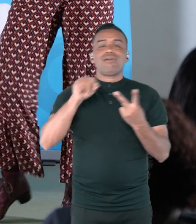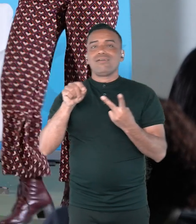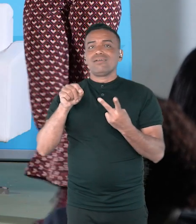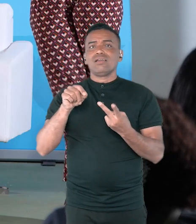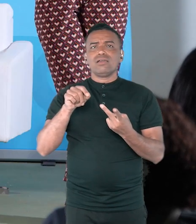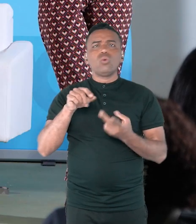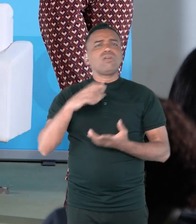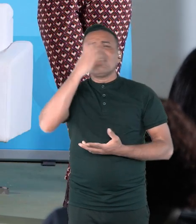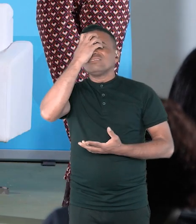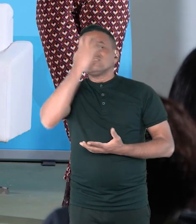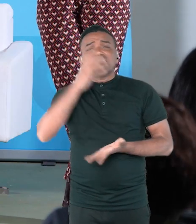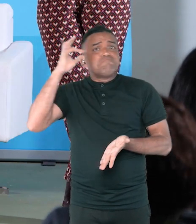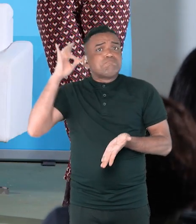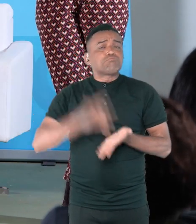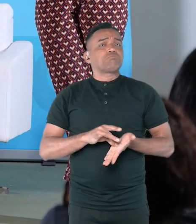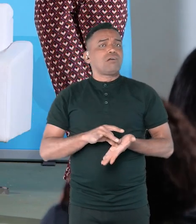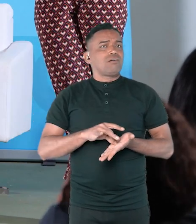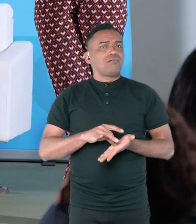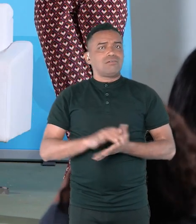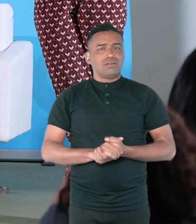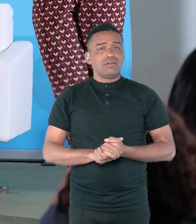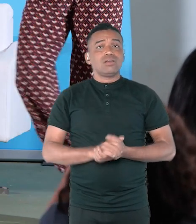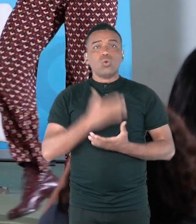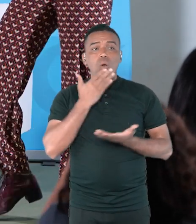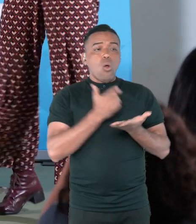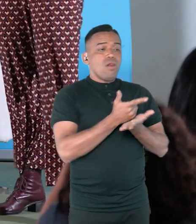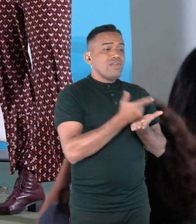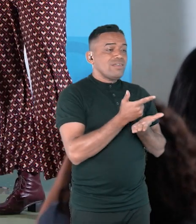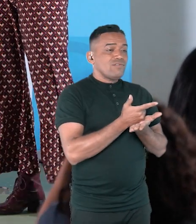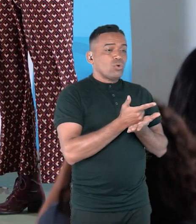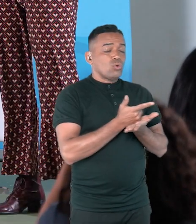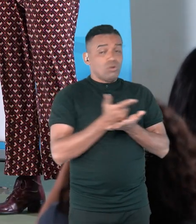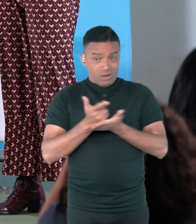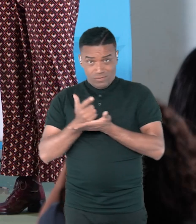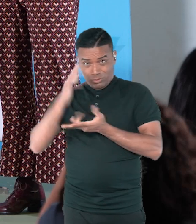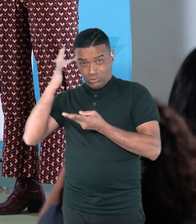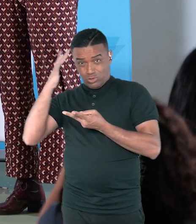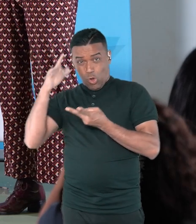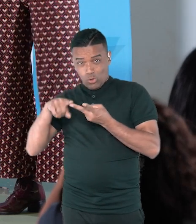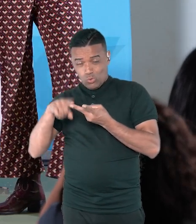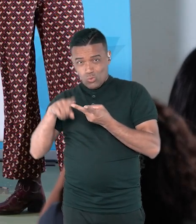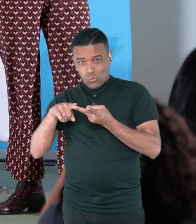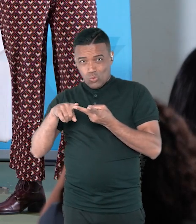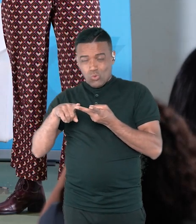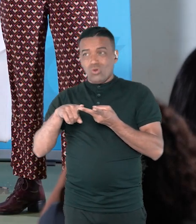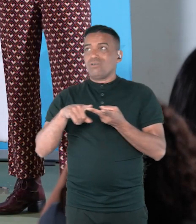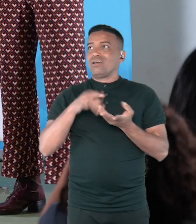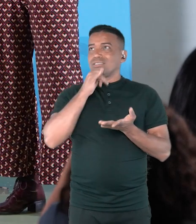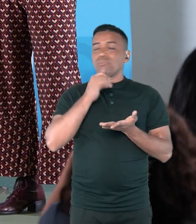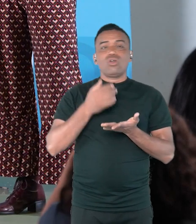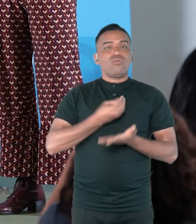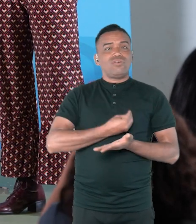O que é exatamente real? Em que volume vai estar? No volume dos sonhos? Em que volume vai